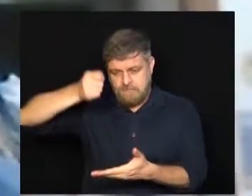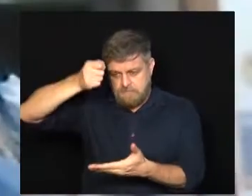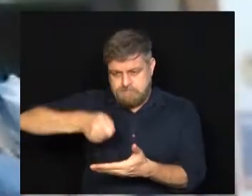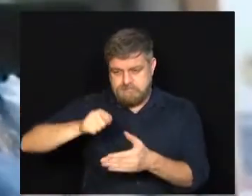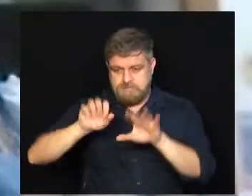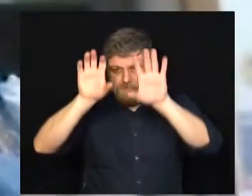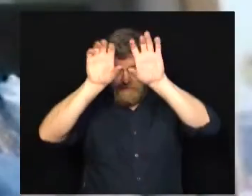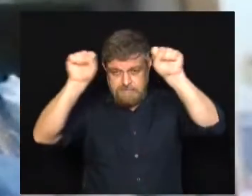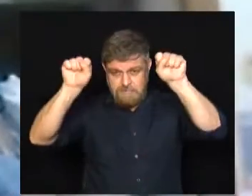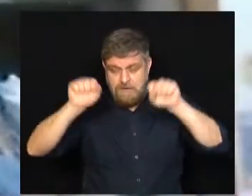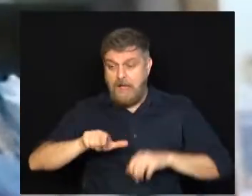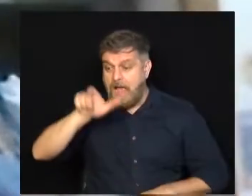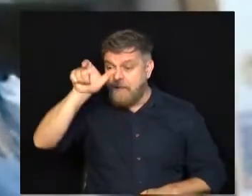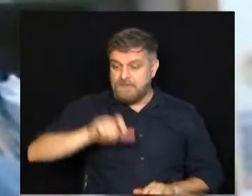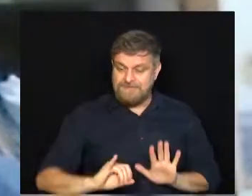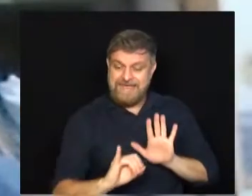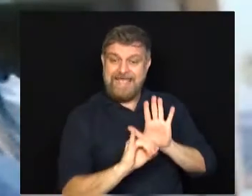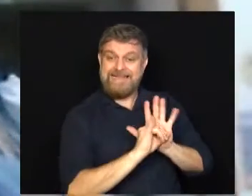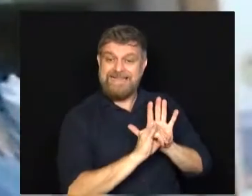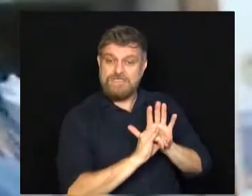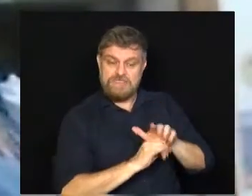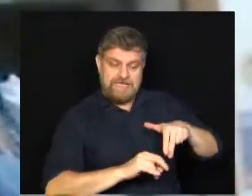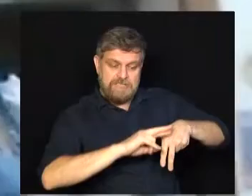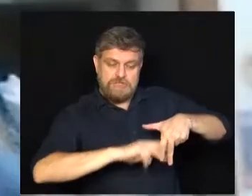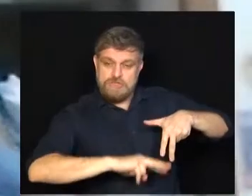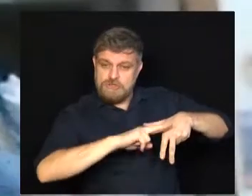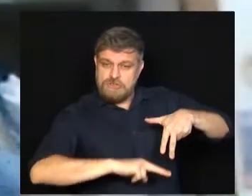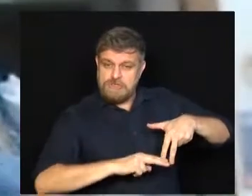direito à identidade de gênero na seguinte dimensão.